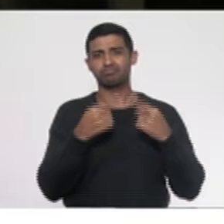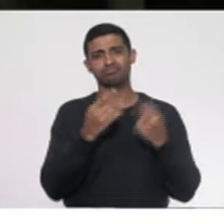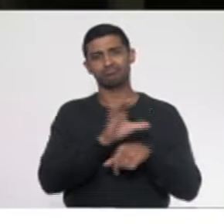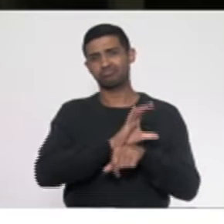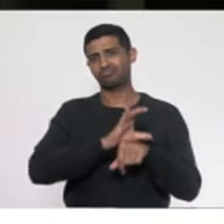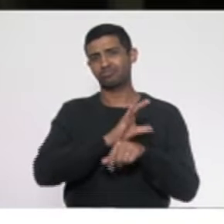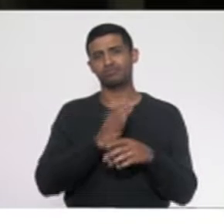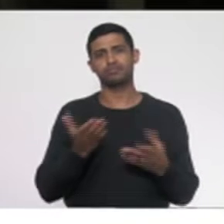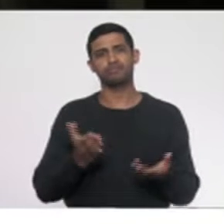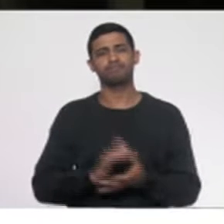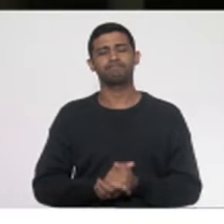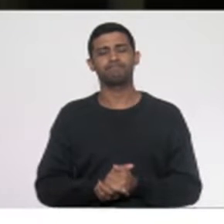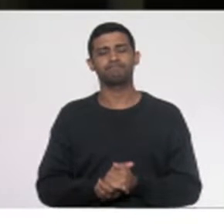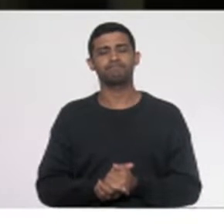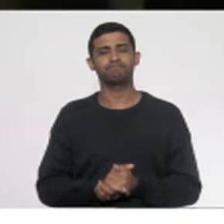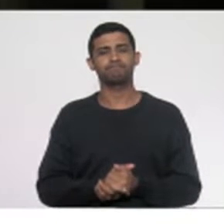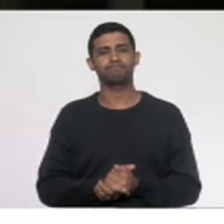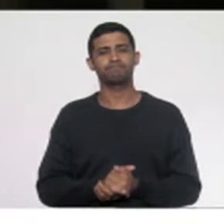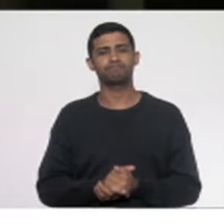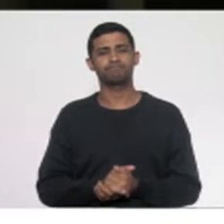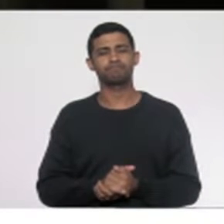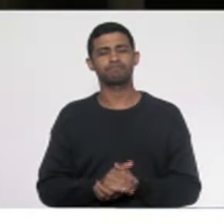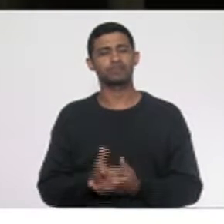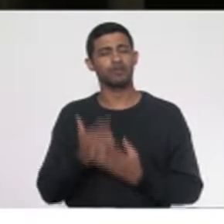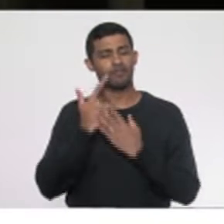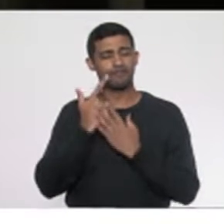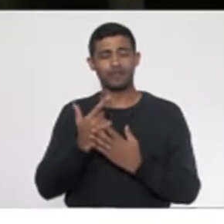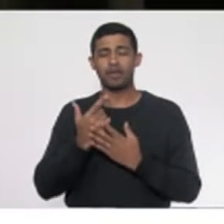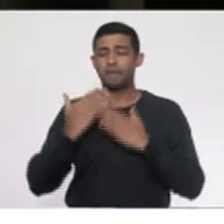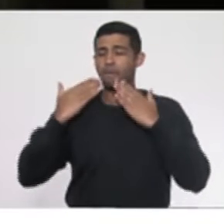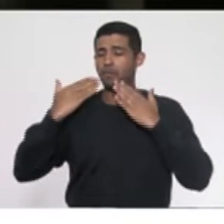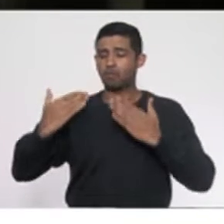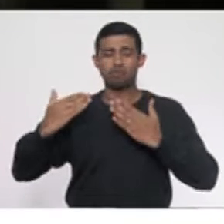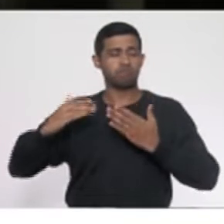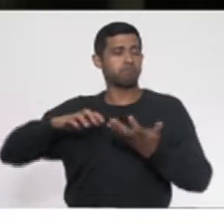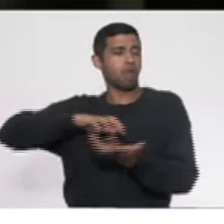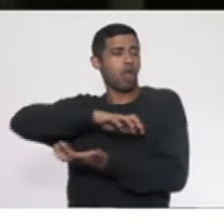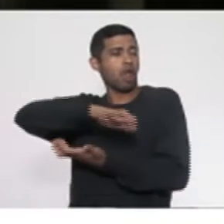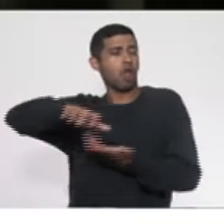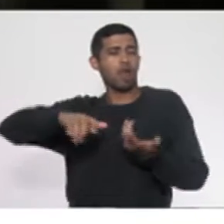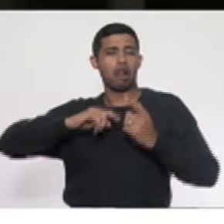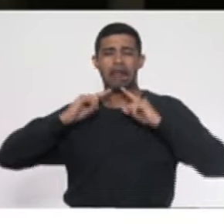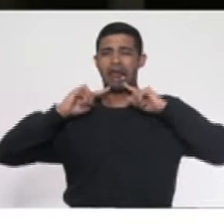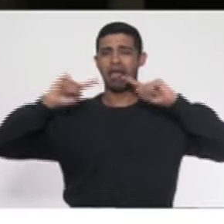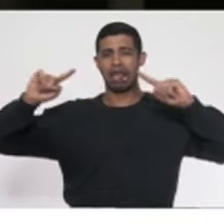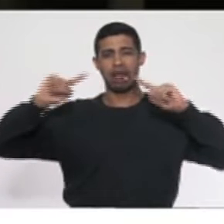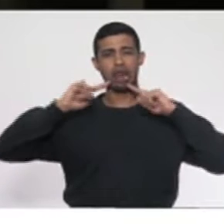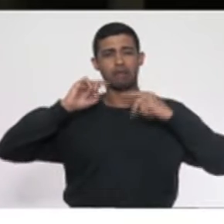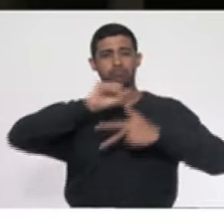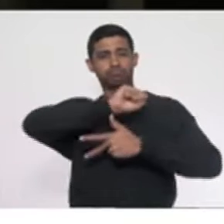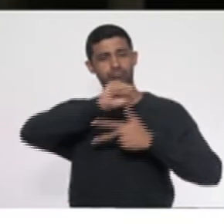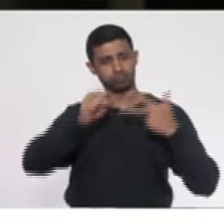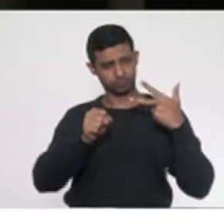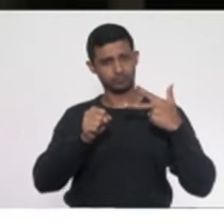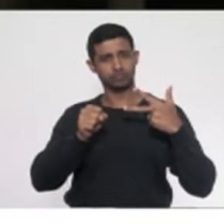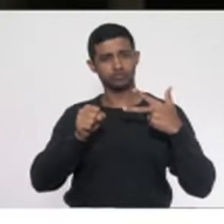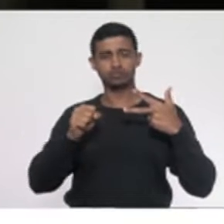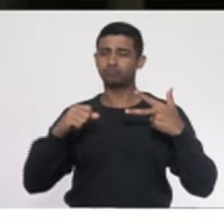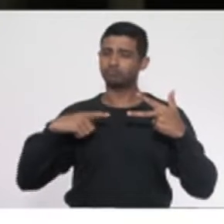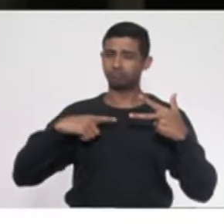inconstitucional e isso trouxe uma rebelião dos poderes, quer fosse